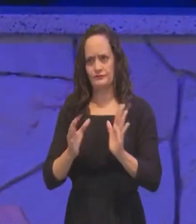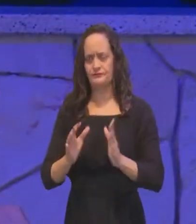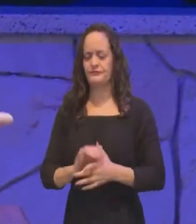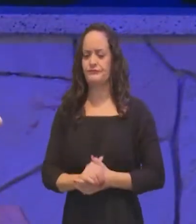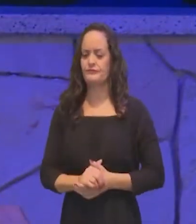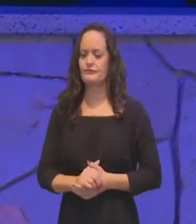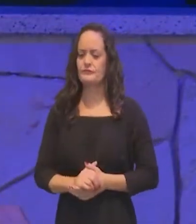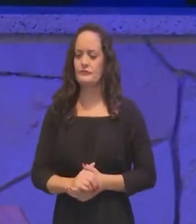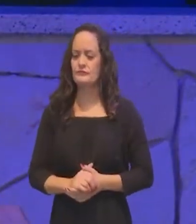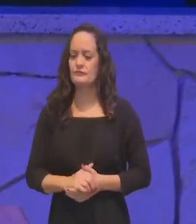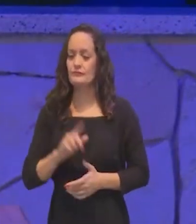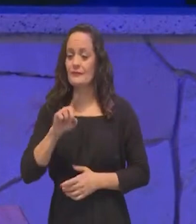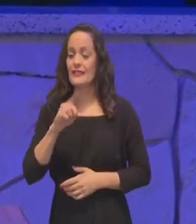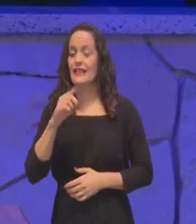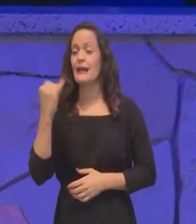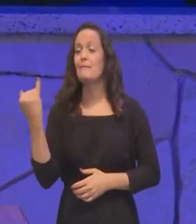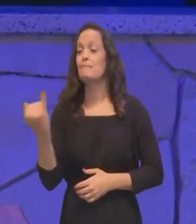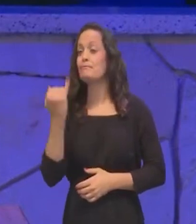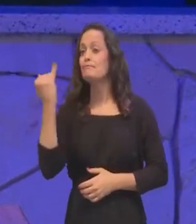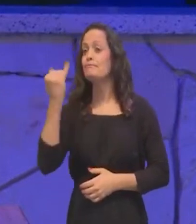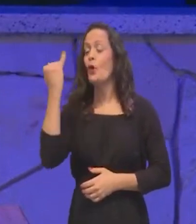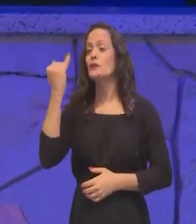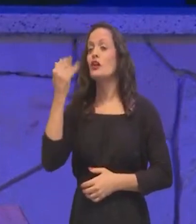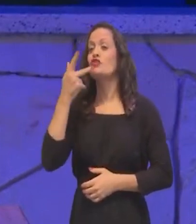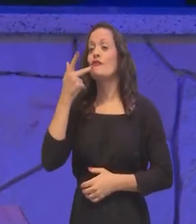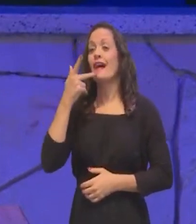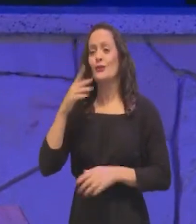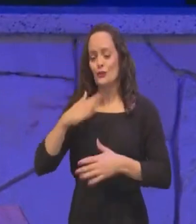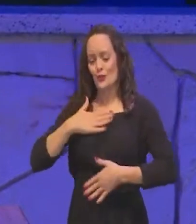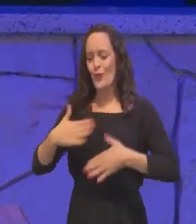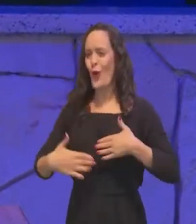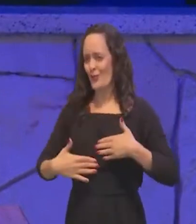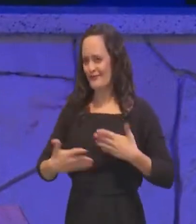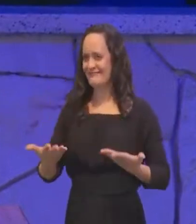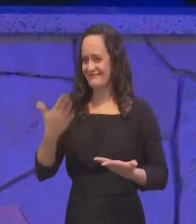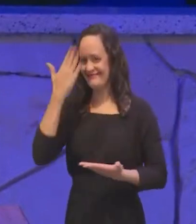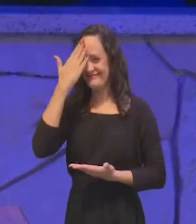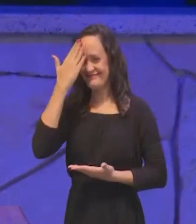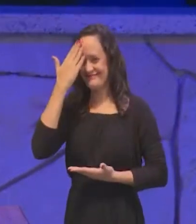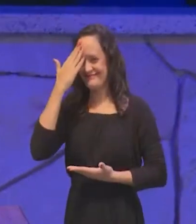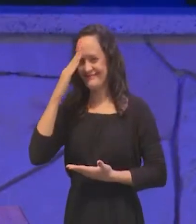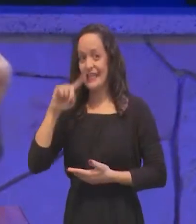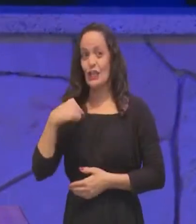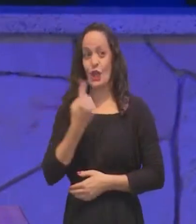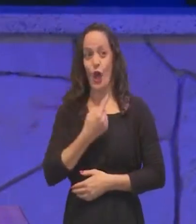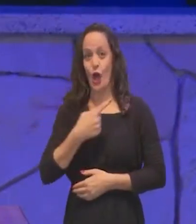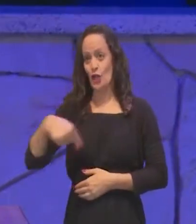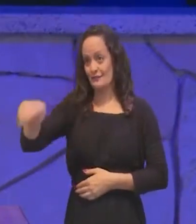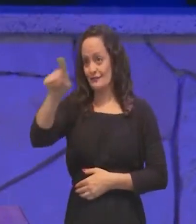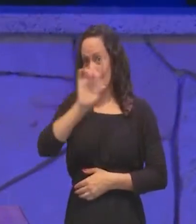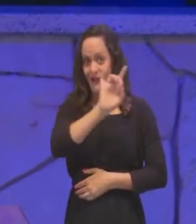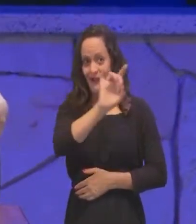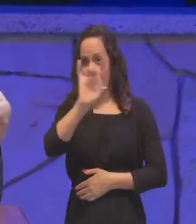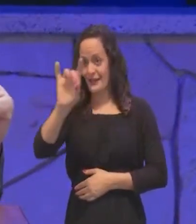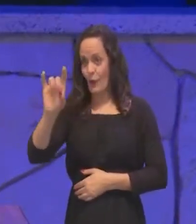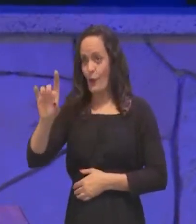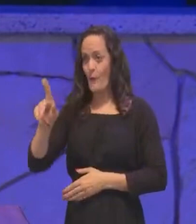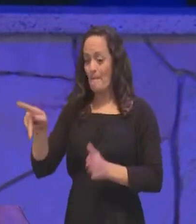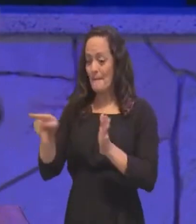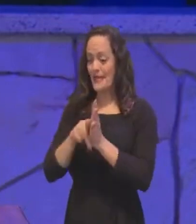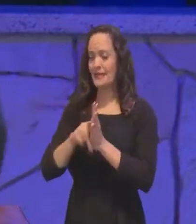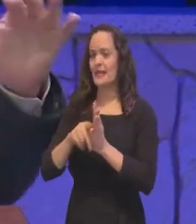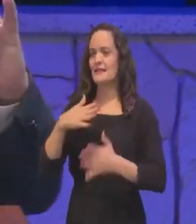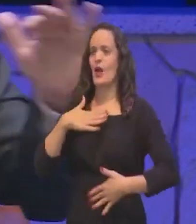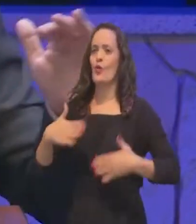Como a parte mais importante, fazendo uma referência ao corpo, em que nós somos membros, em que